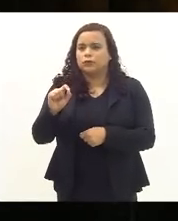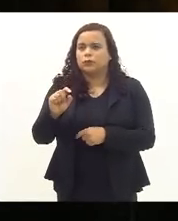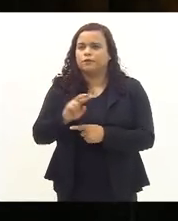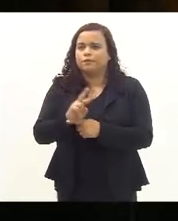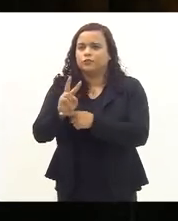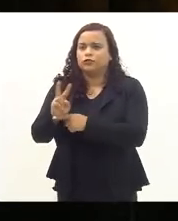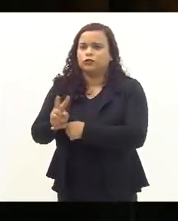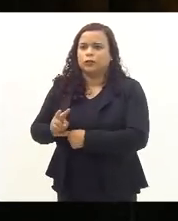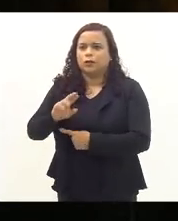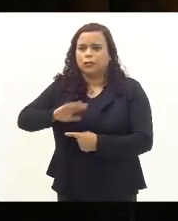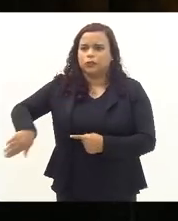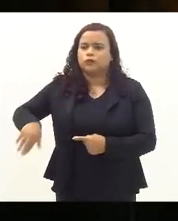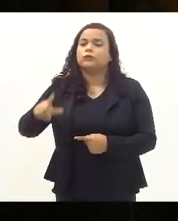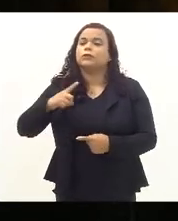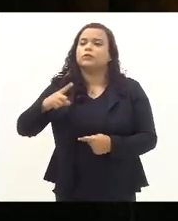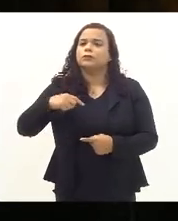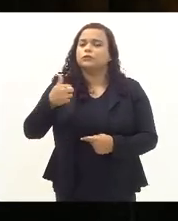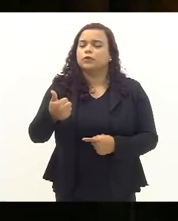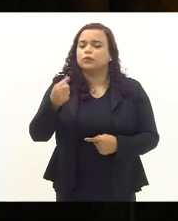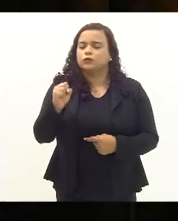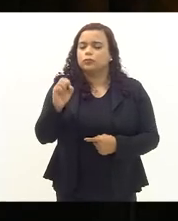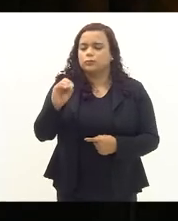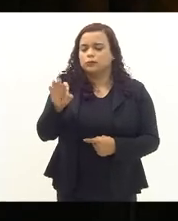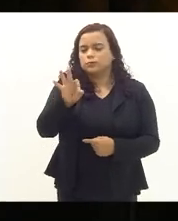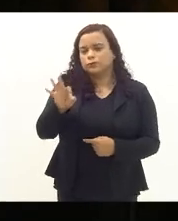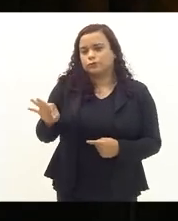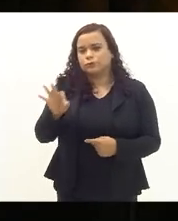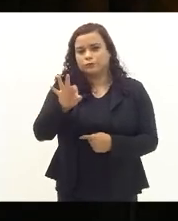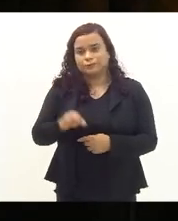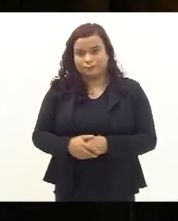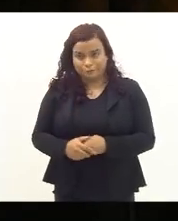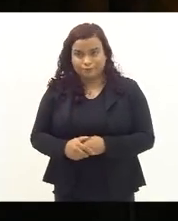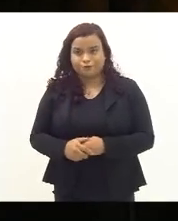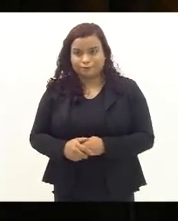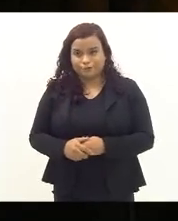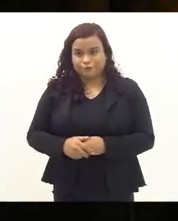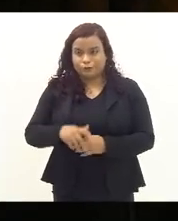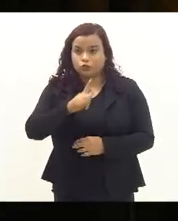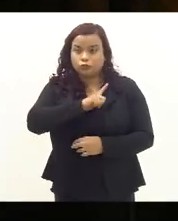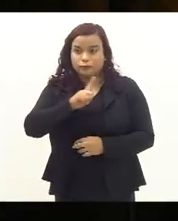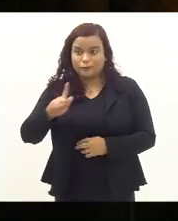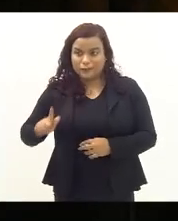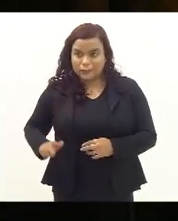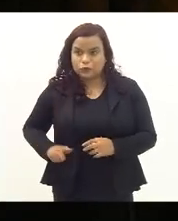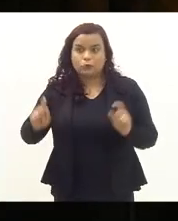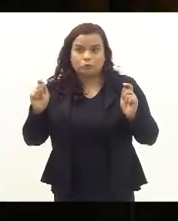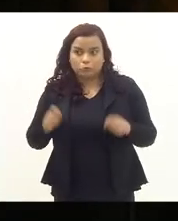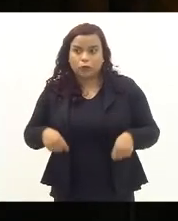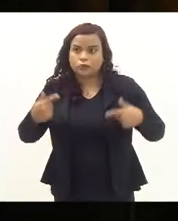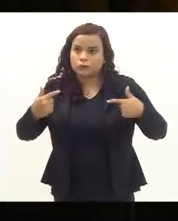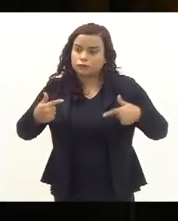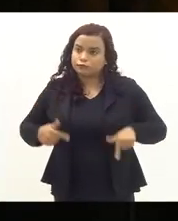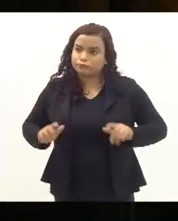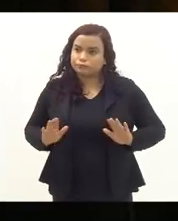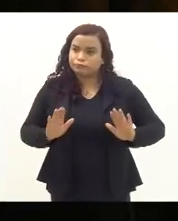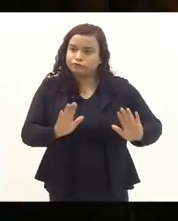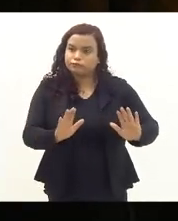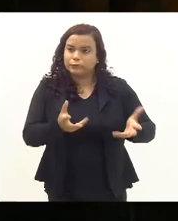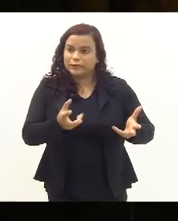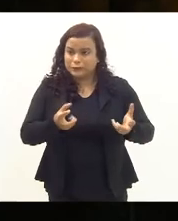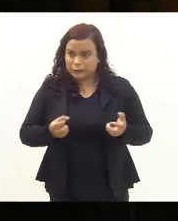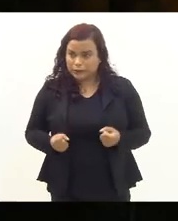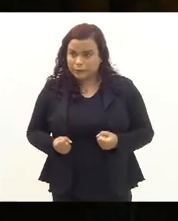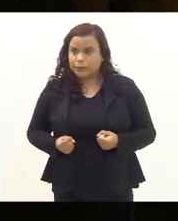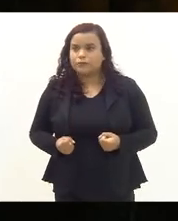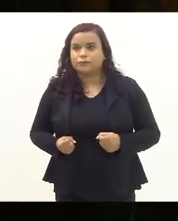e cento e oitenta por cento ainda que o governador abdicasse de receber